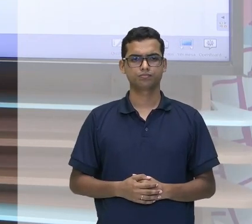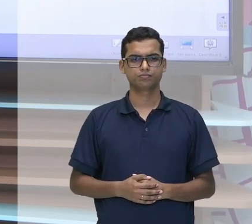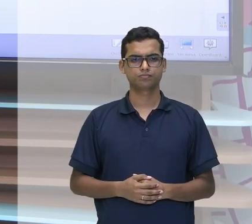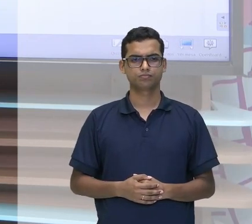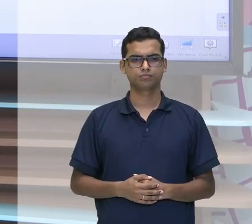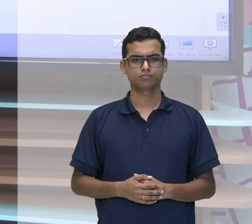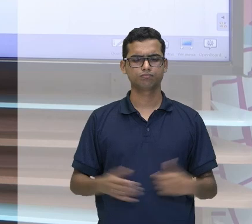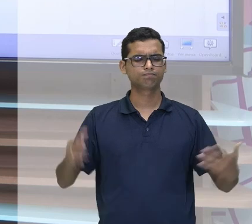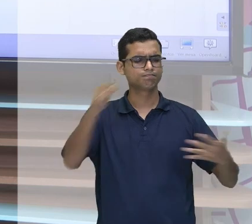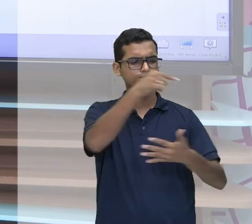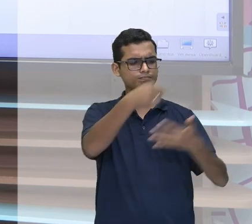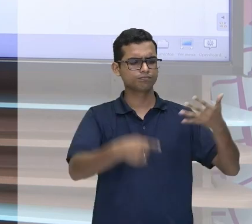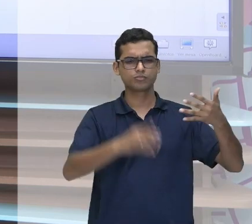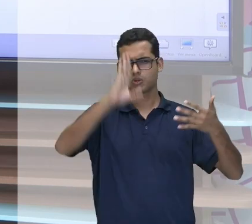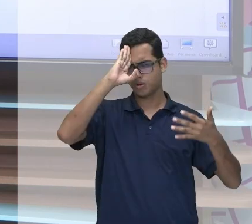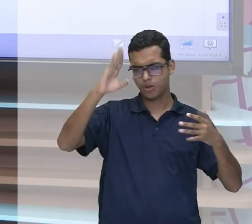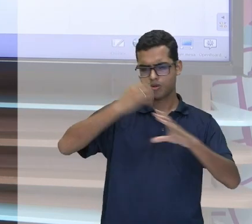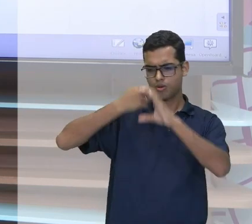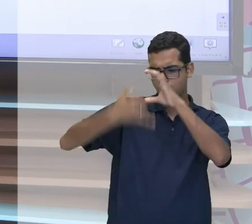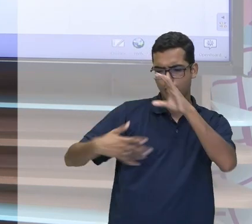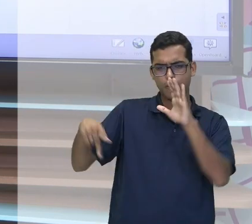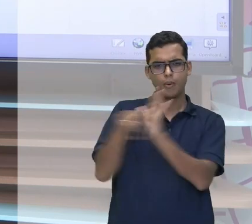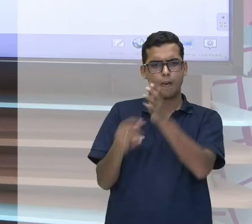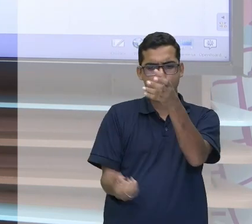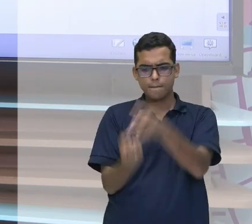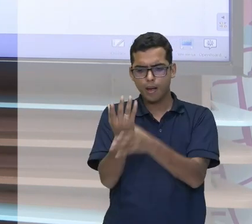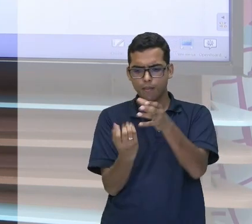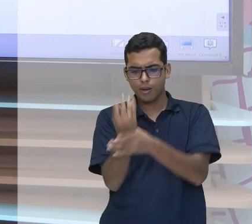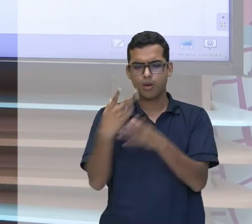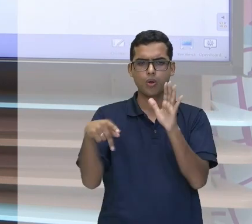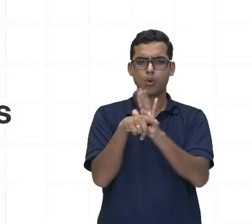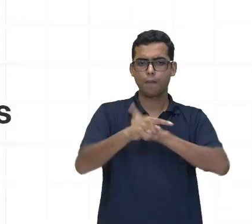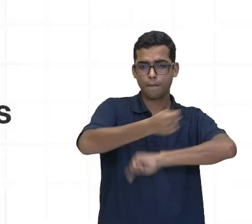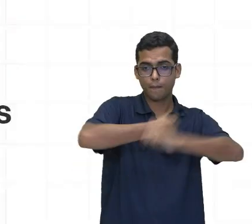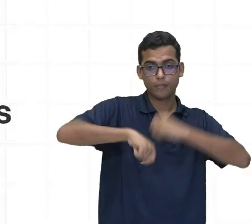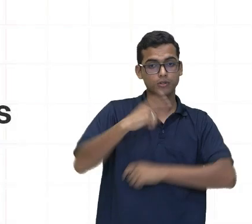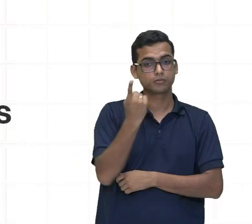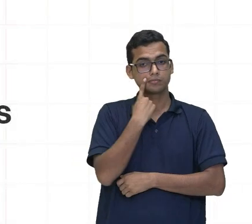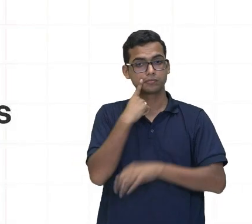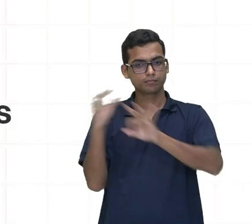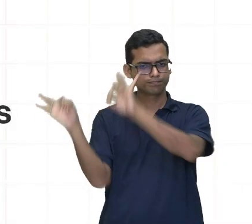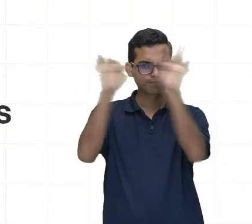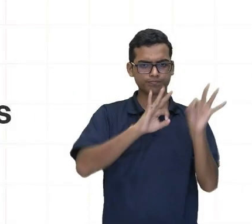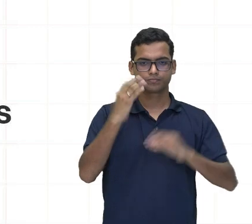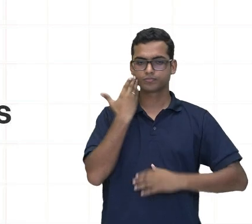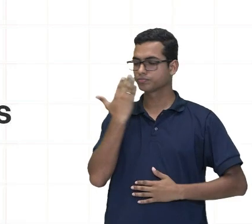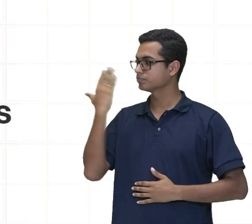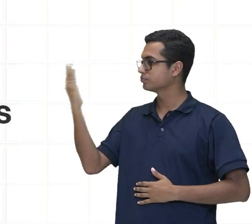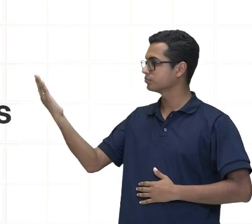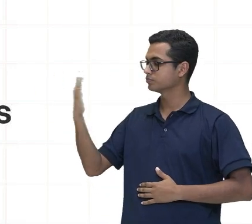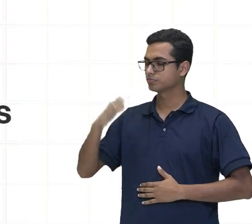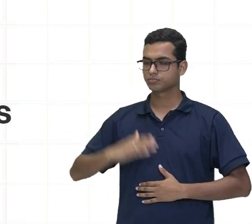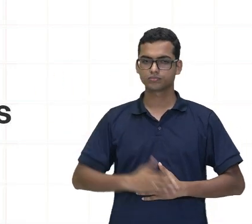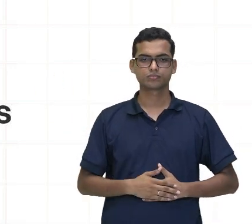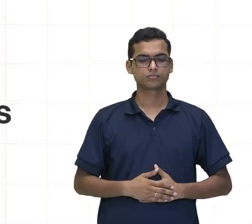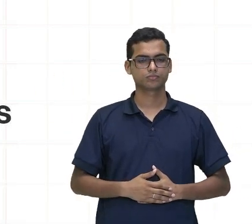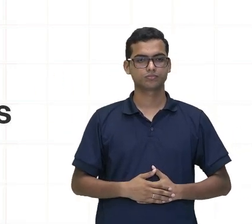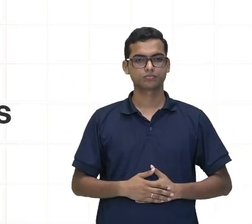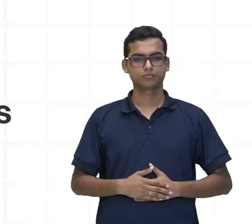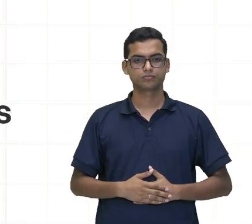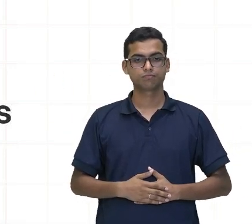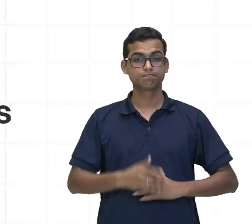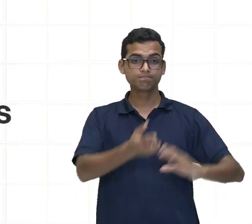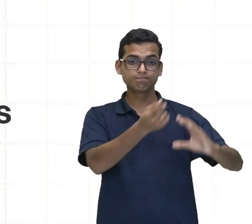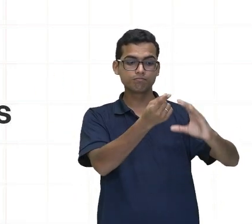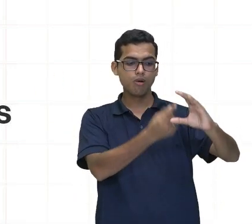principais características do modo de produção capitalista. Acompanhe aqui comigo. Bem, o capitalismo,